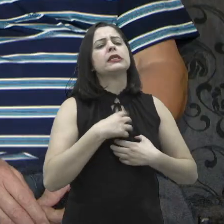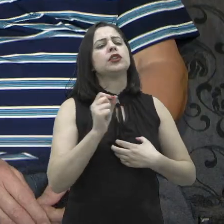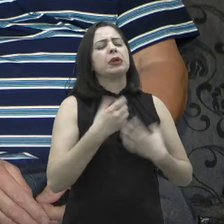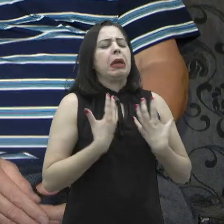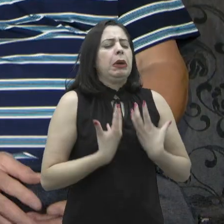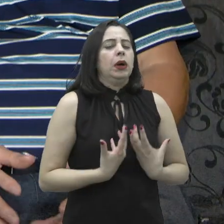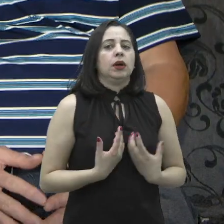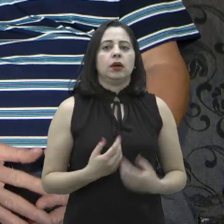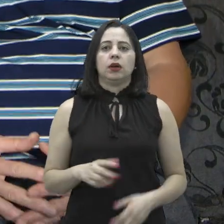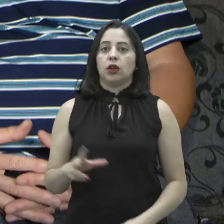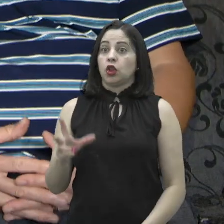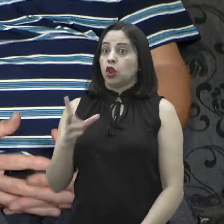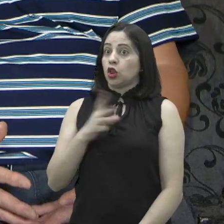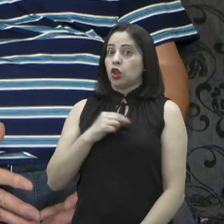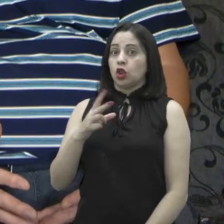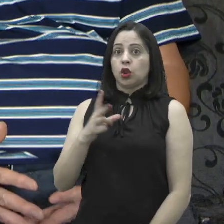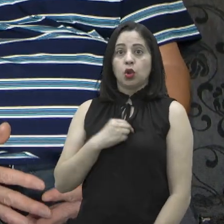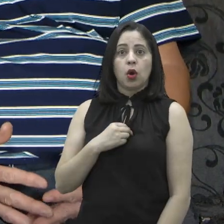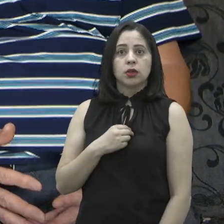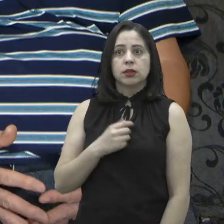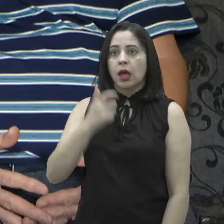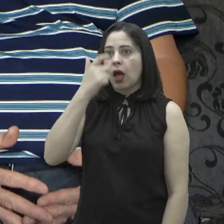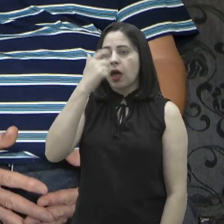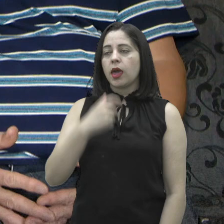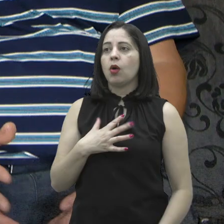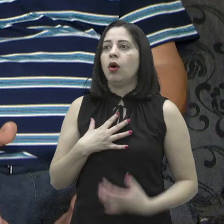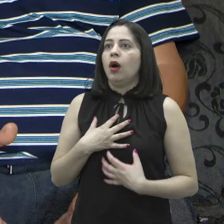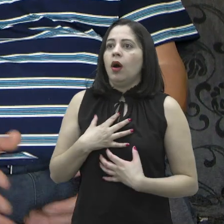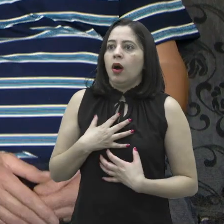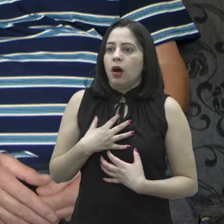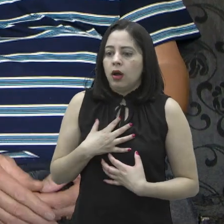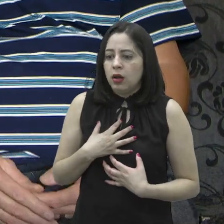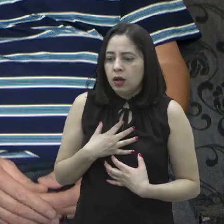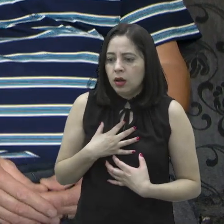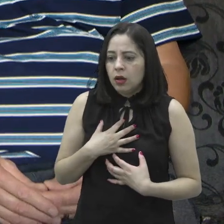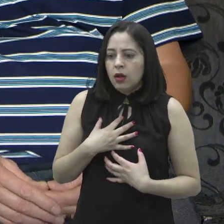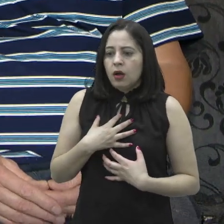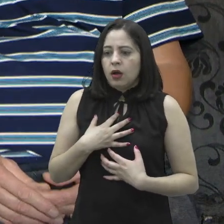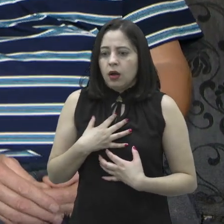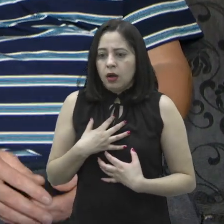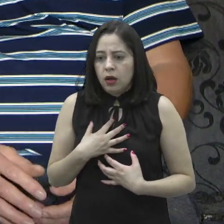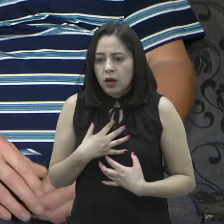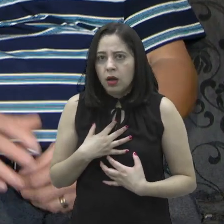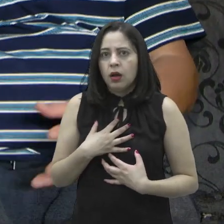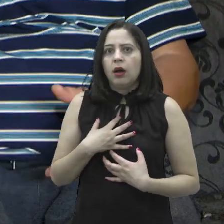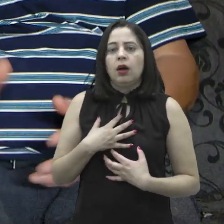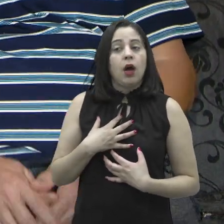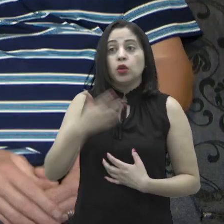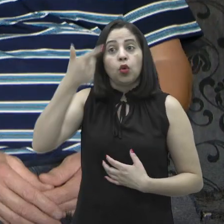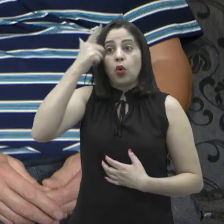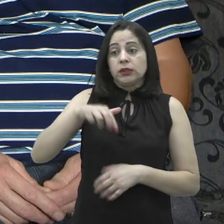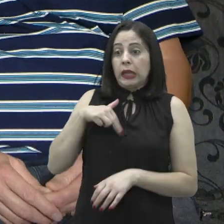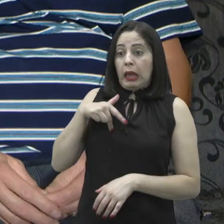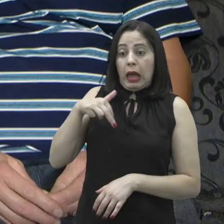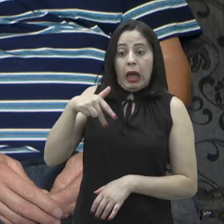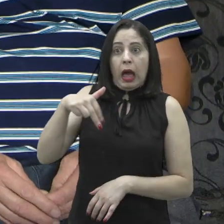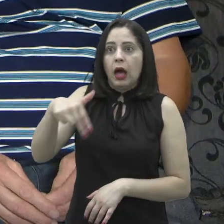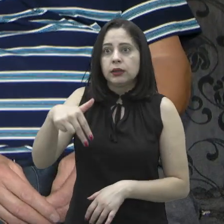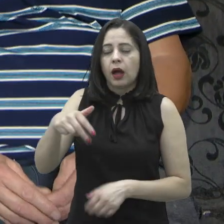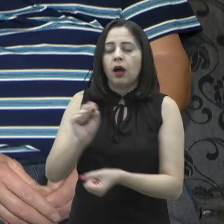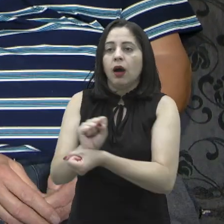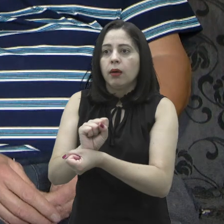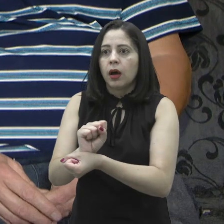cansaço? Não, faltava tanto ar. Você tinha que parar e respirar, senão você não conseguia levar nada adiante. Você tinha que parar